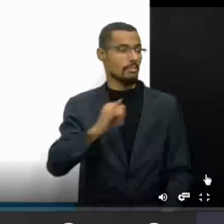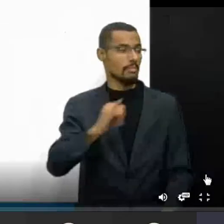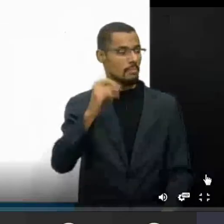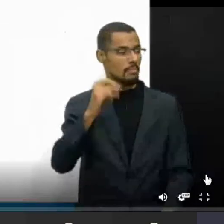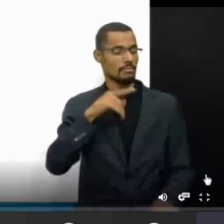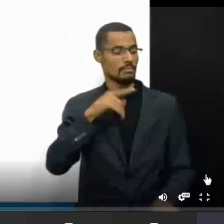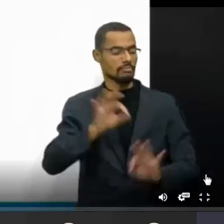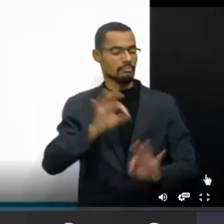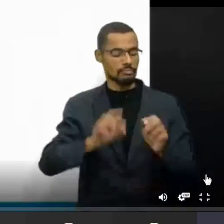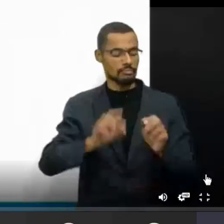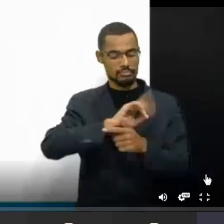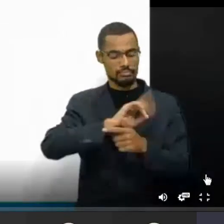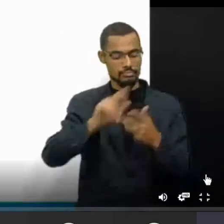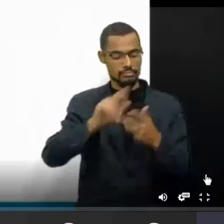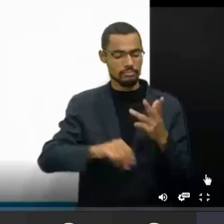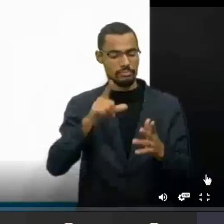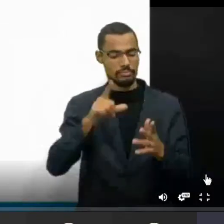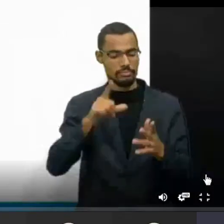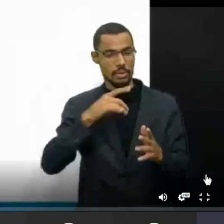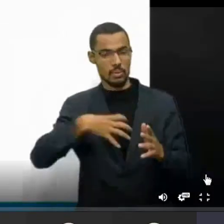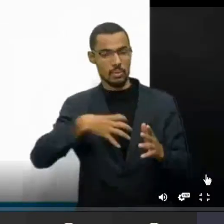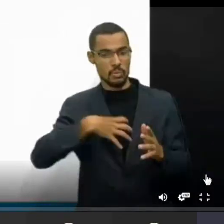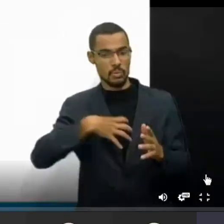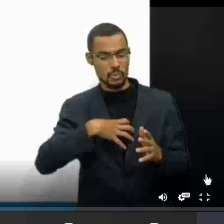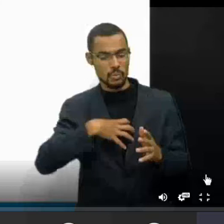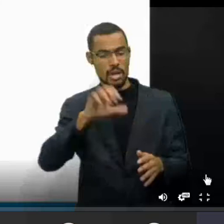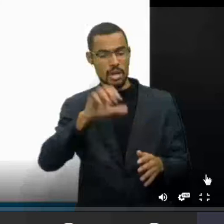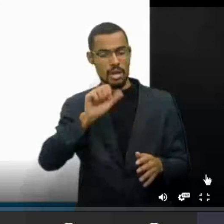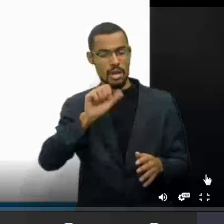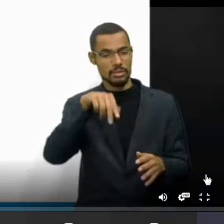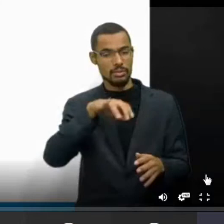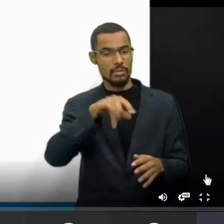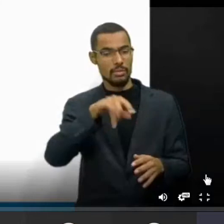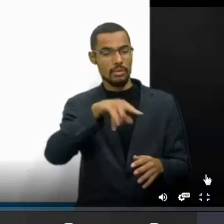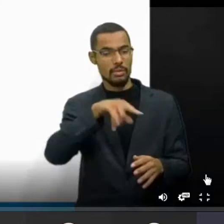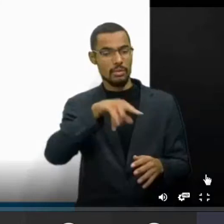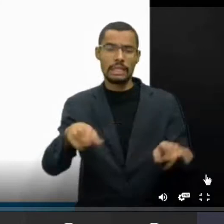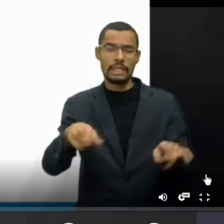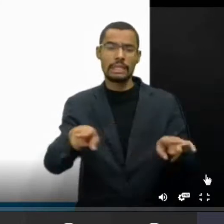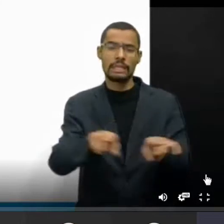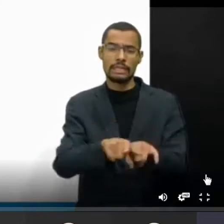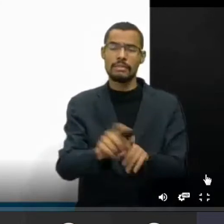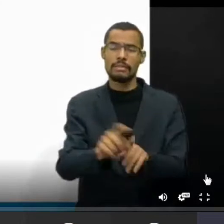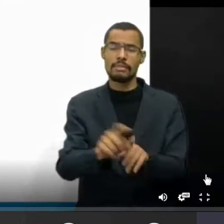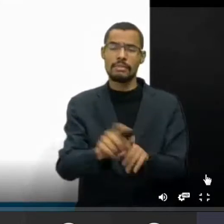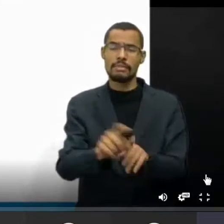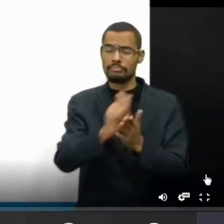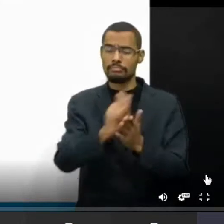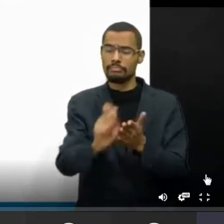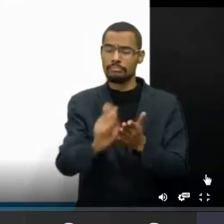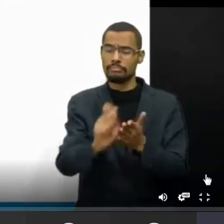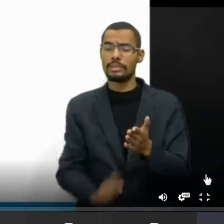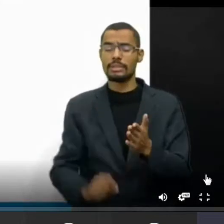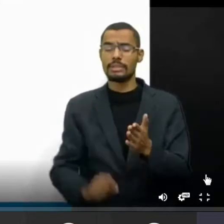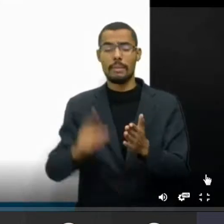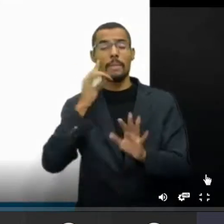ou as nossas peças anatômicas, né, o nosso modelo anatômico, e vocês também devem anotar os dados das